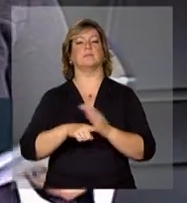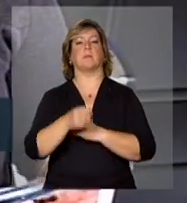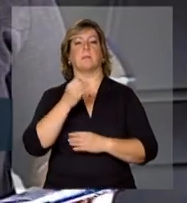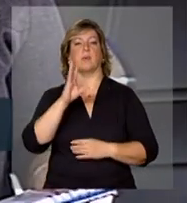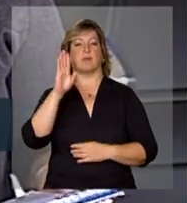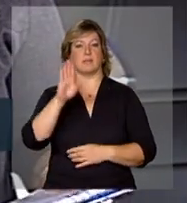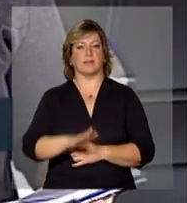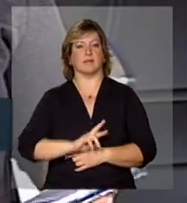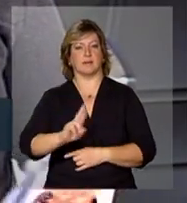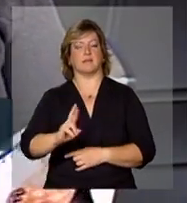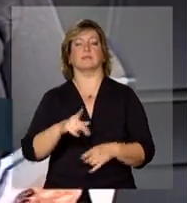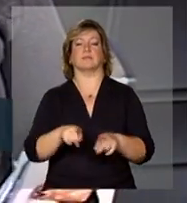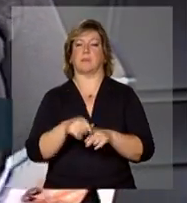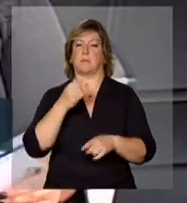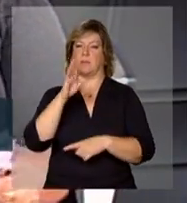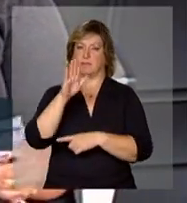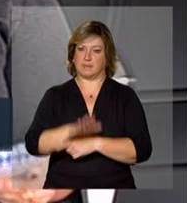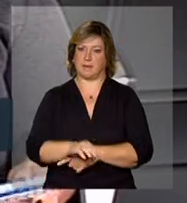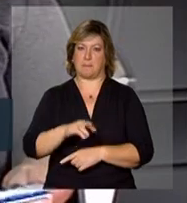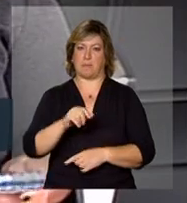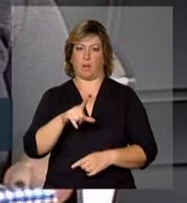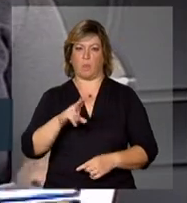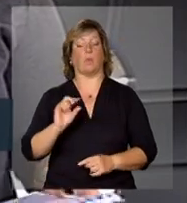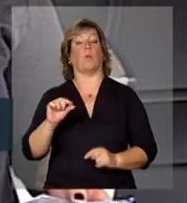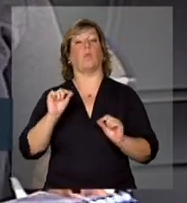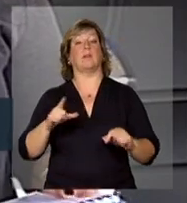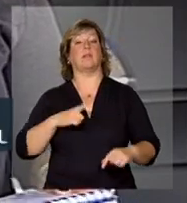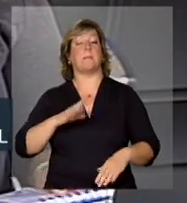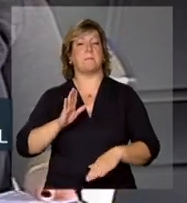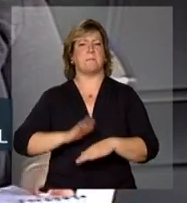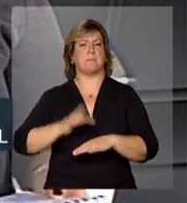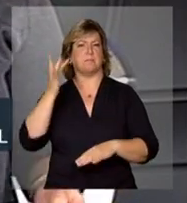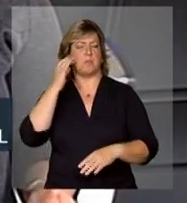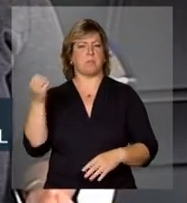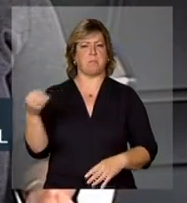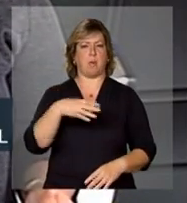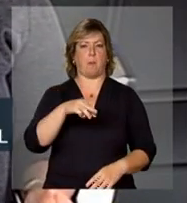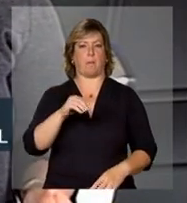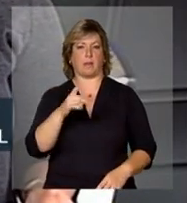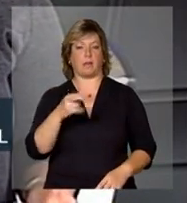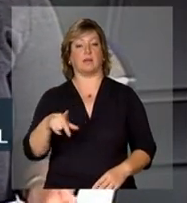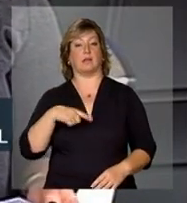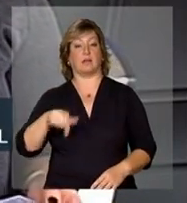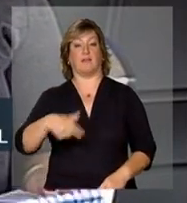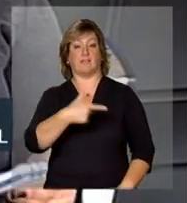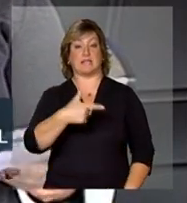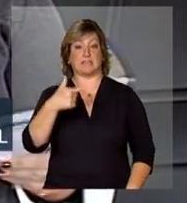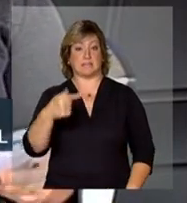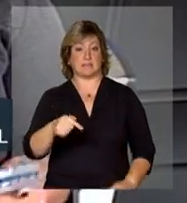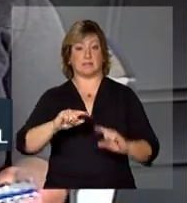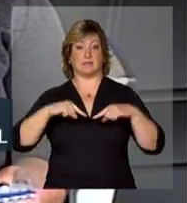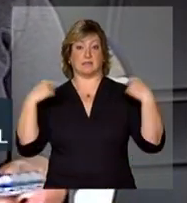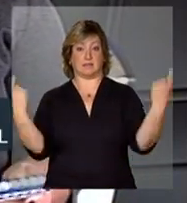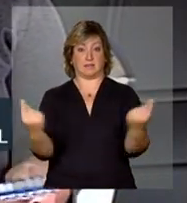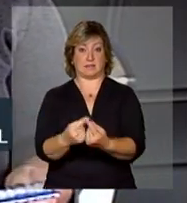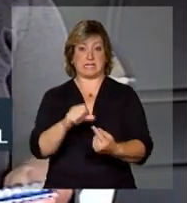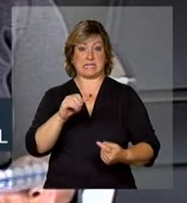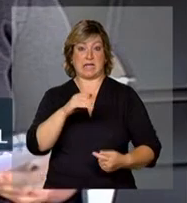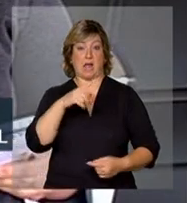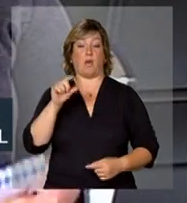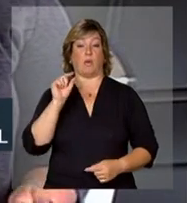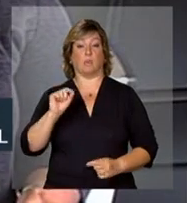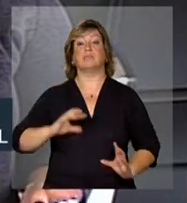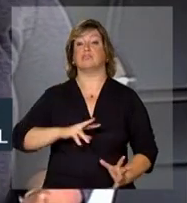Boa tarde, Malu. O que há de mais moderno no mundo automotivo está reunido aqui no 27º Salão Internacional do